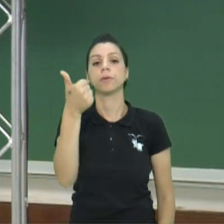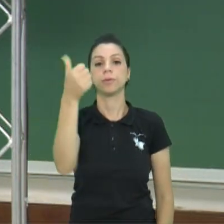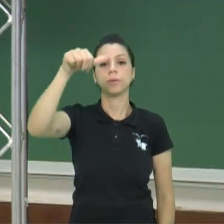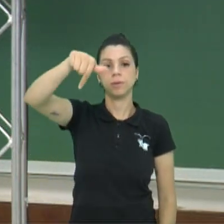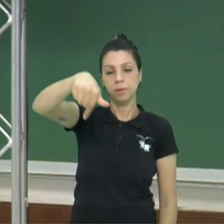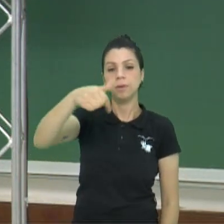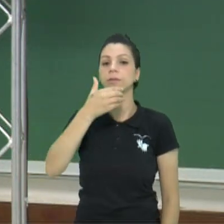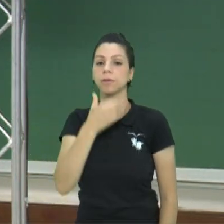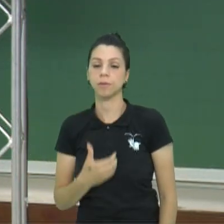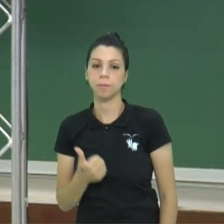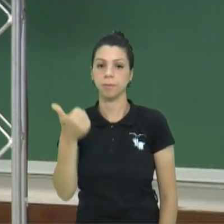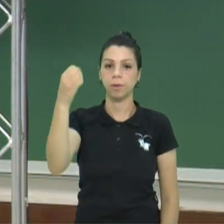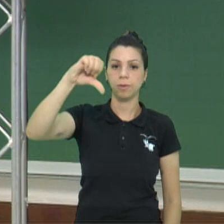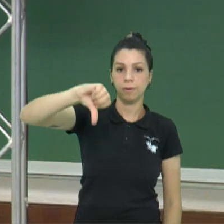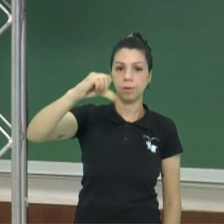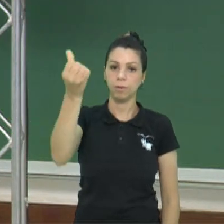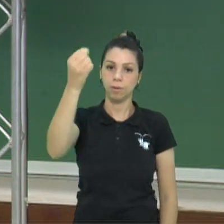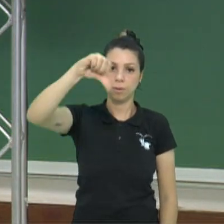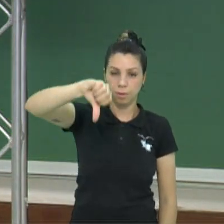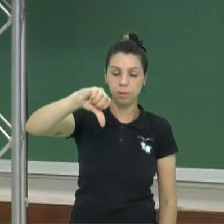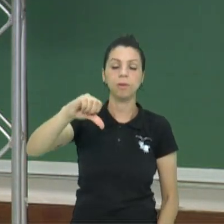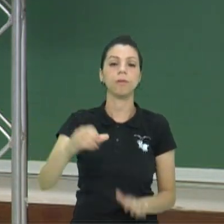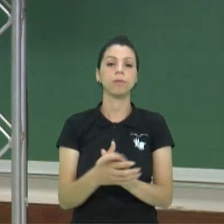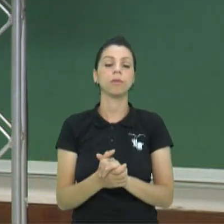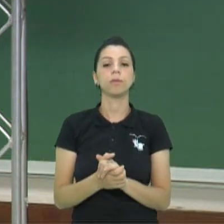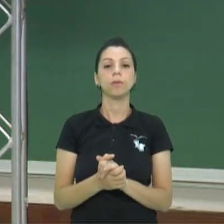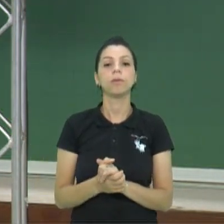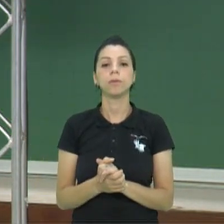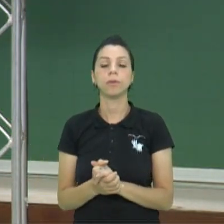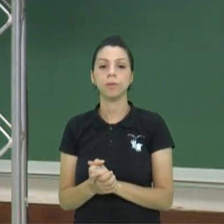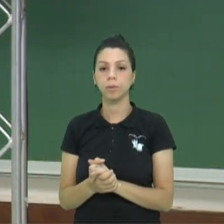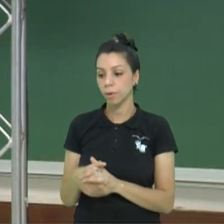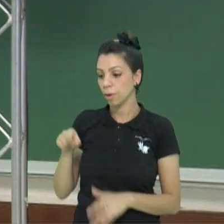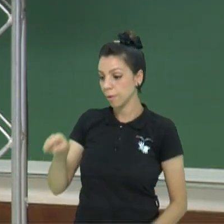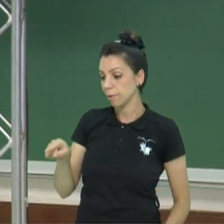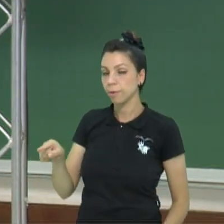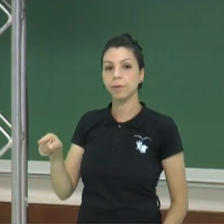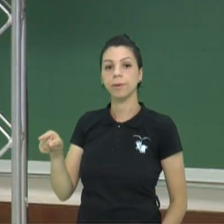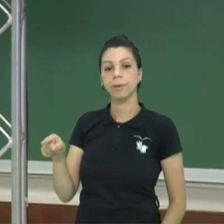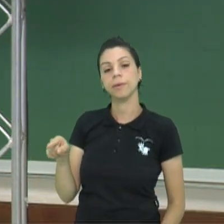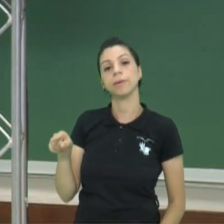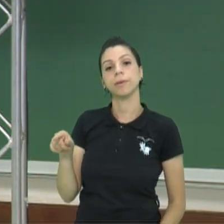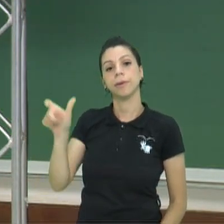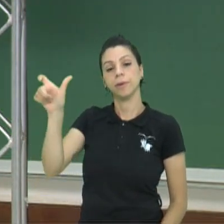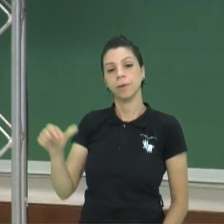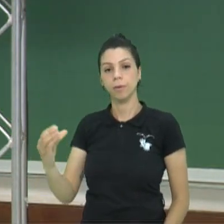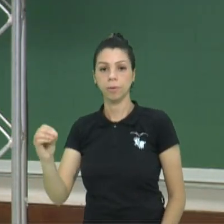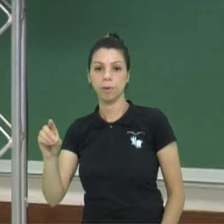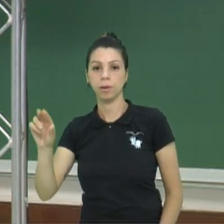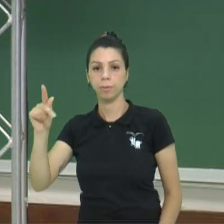de dezembro de 89, trouxe Fernando Collor de Mello, do PRN,